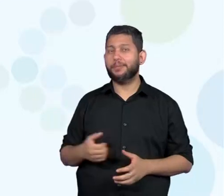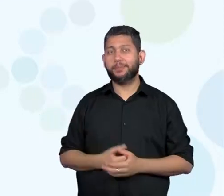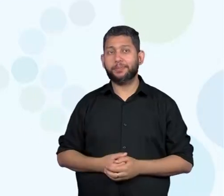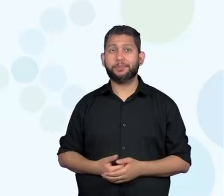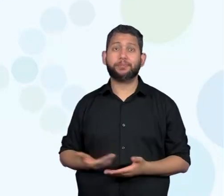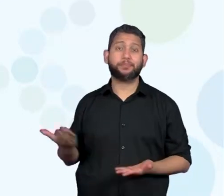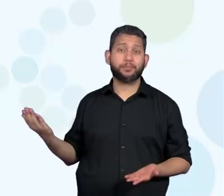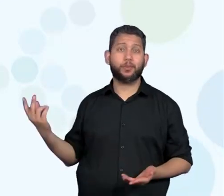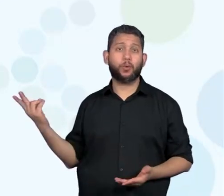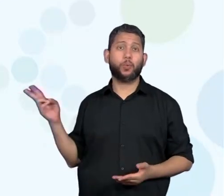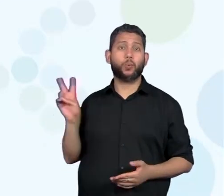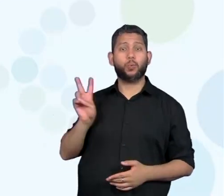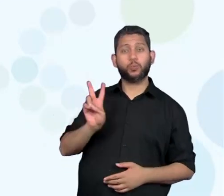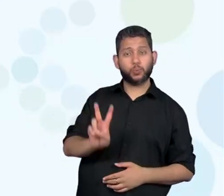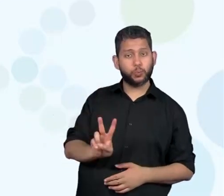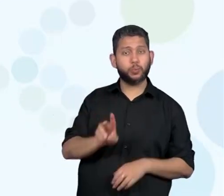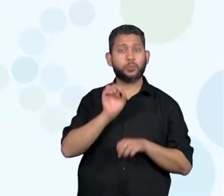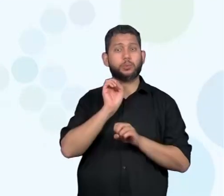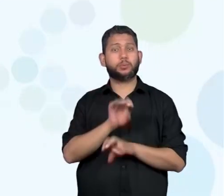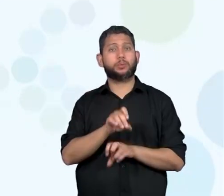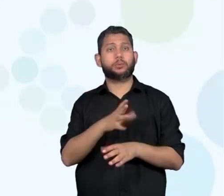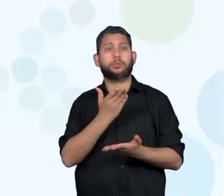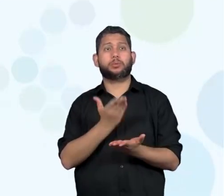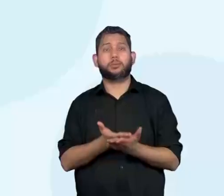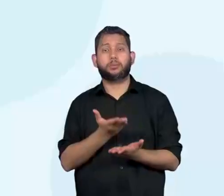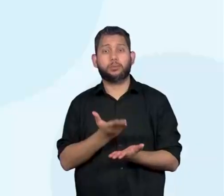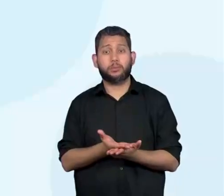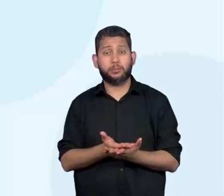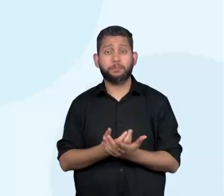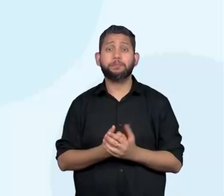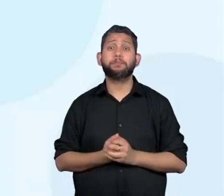estamos nós, Pro Priscila, Pro Genô.